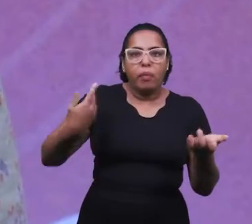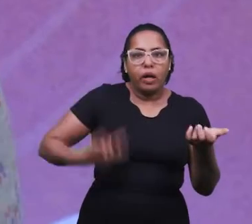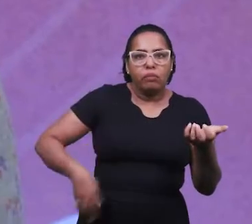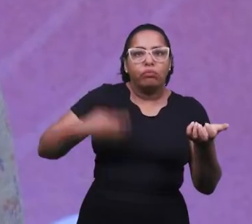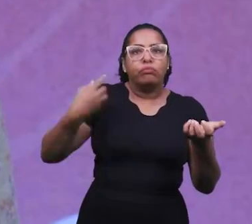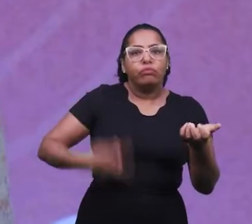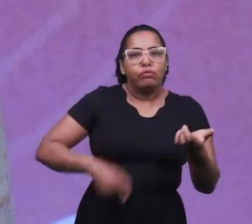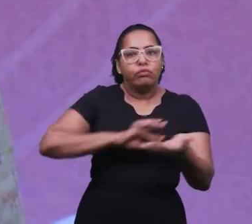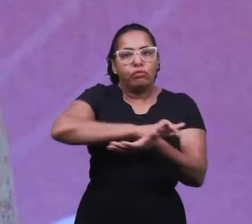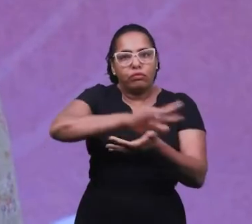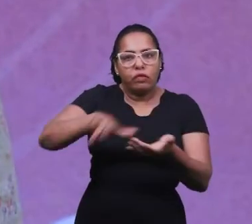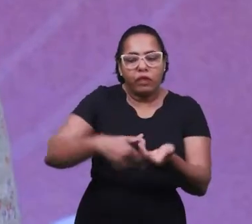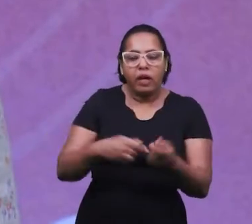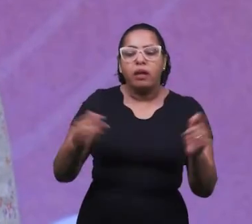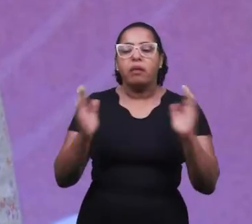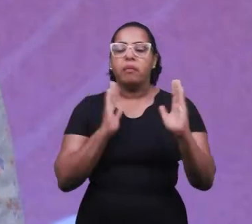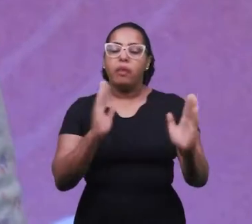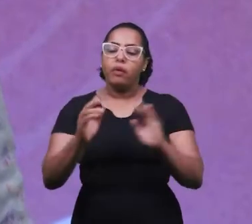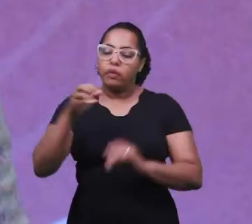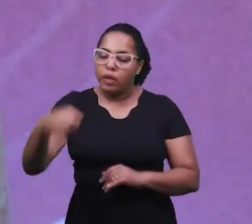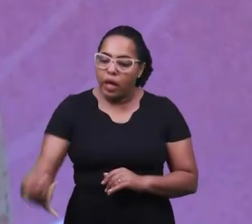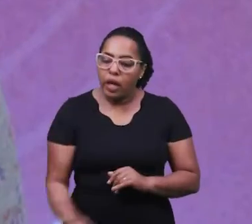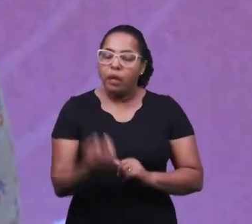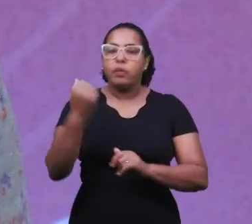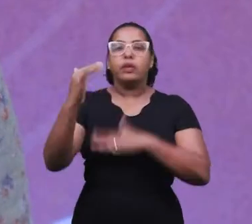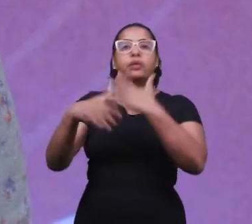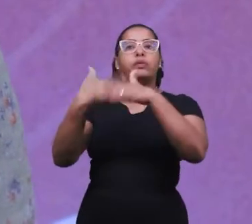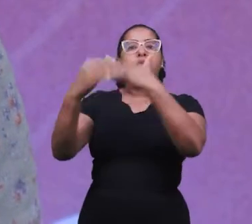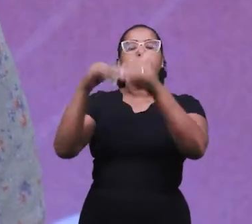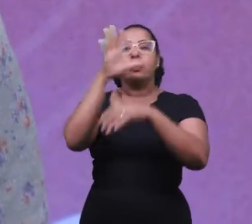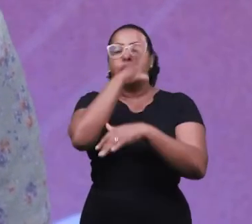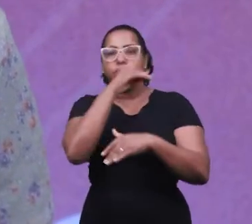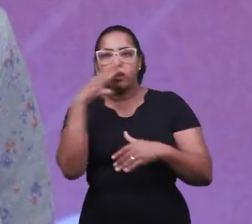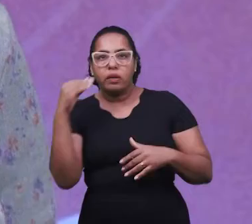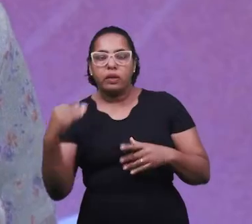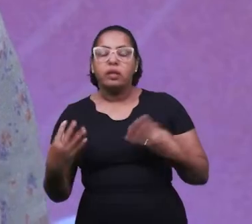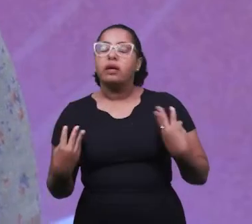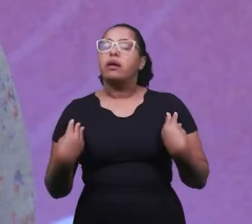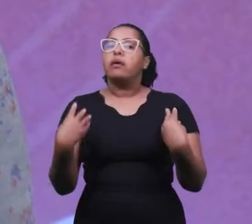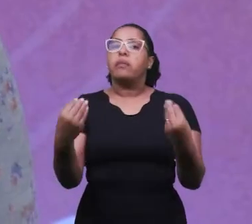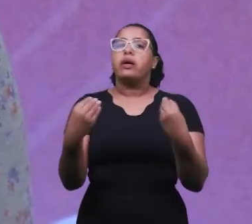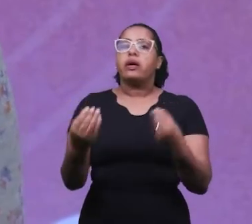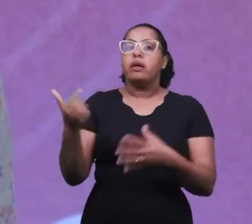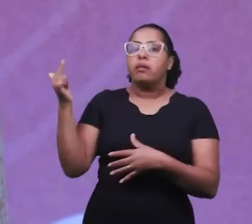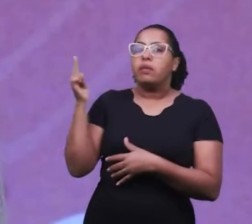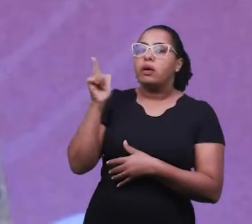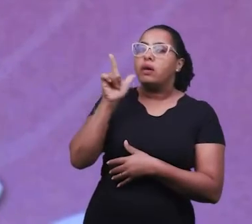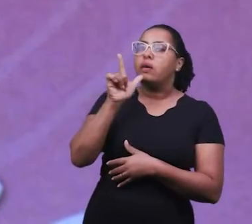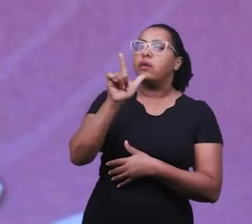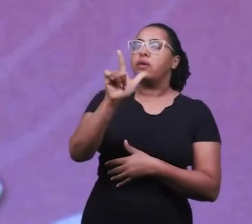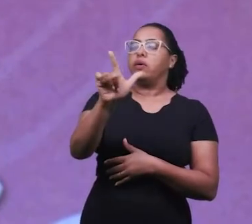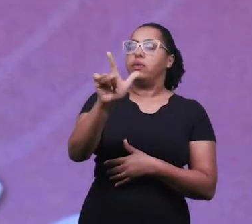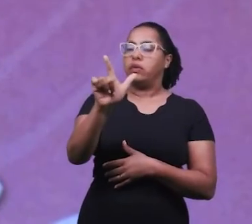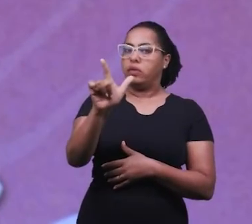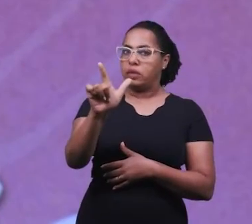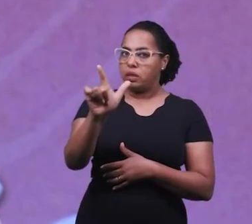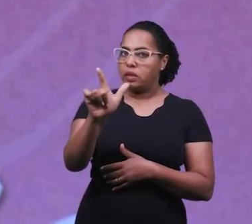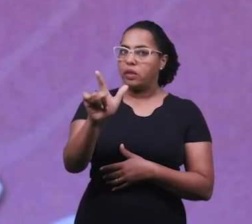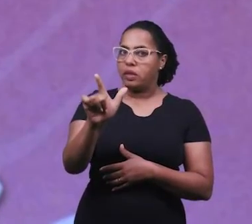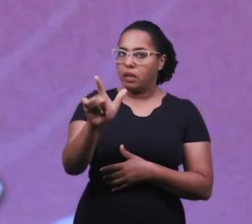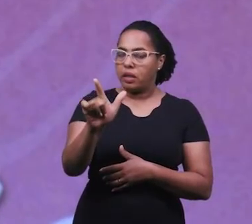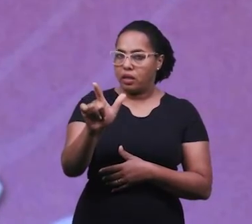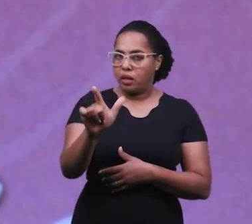é um momento onde deve-se aproveitar muito o desenvolvimento do adolescente para que ele consiga